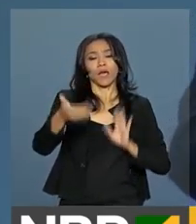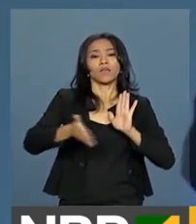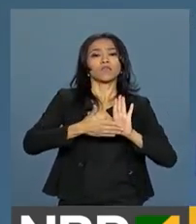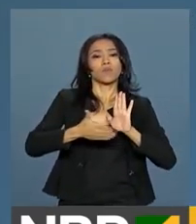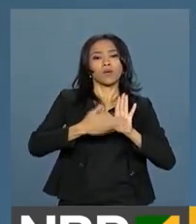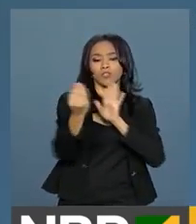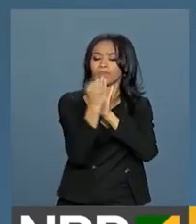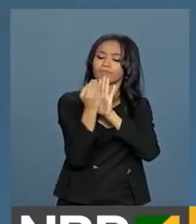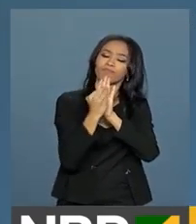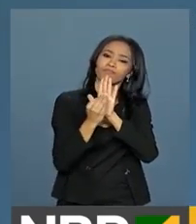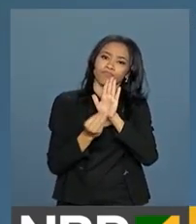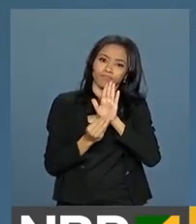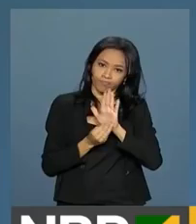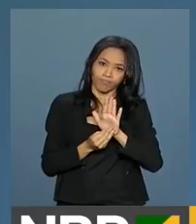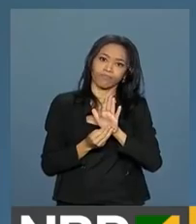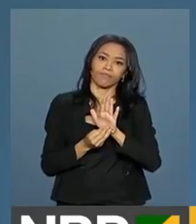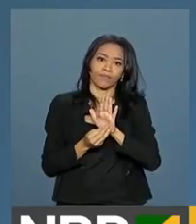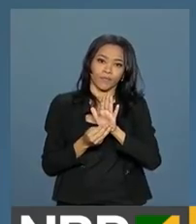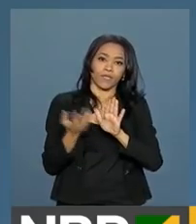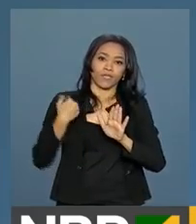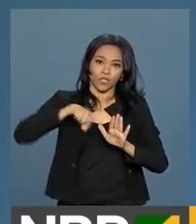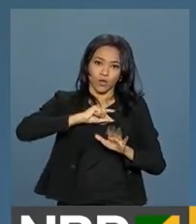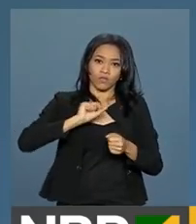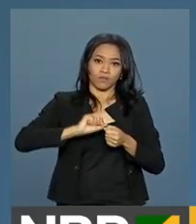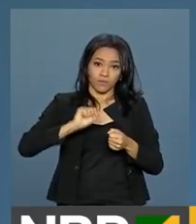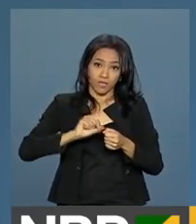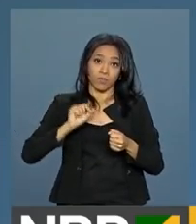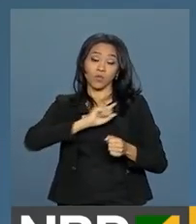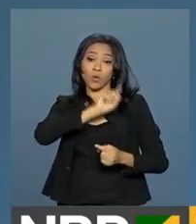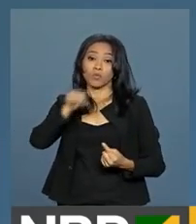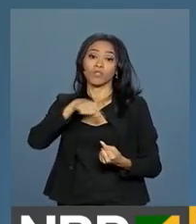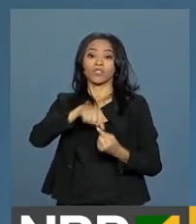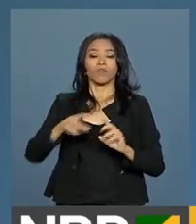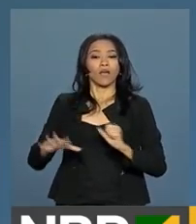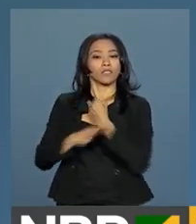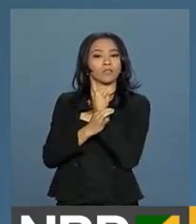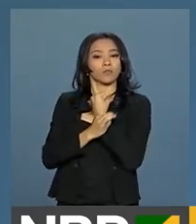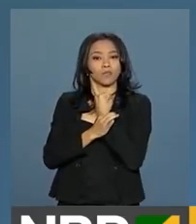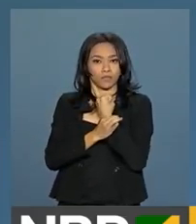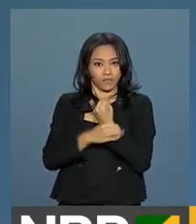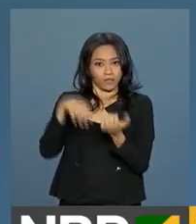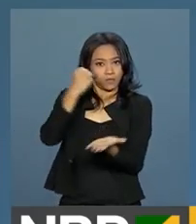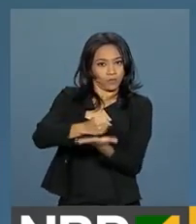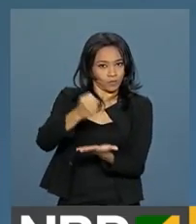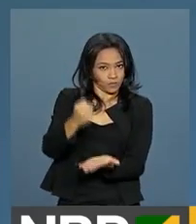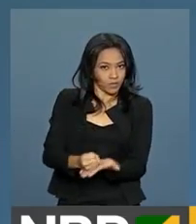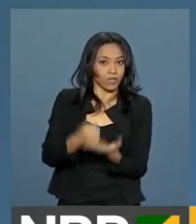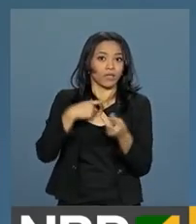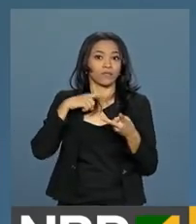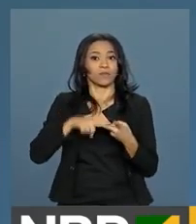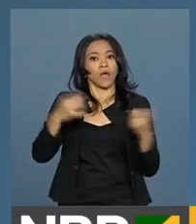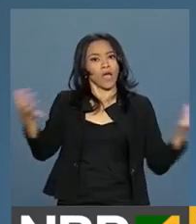que colocamos em marcha para aumentar a segurança jurídica e eficiência dos mercados